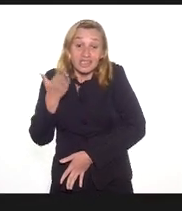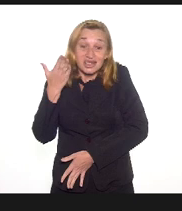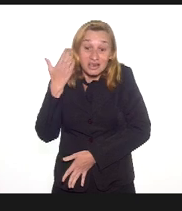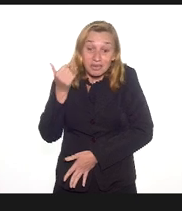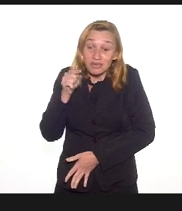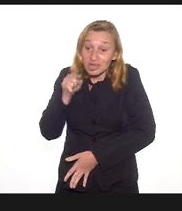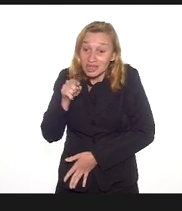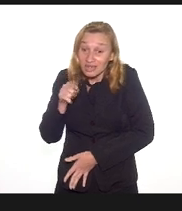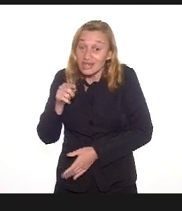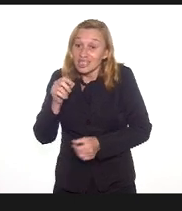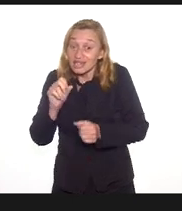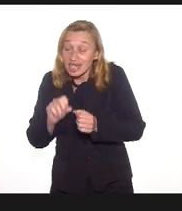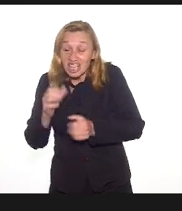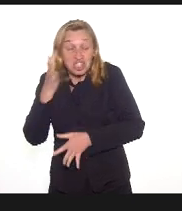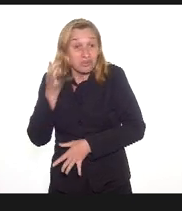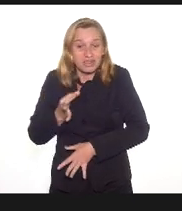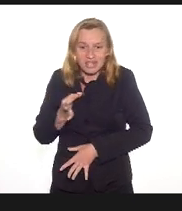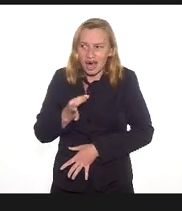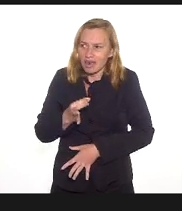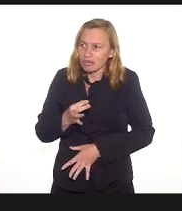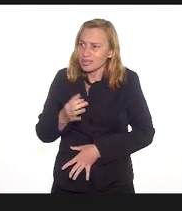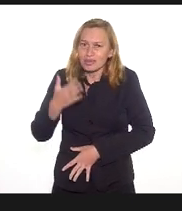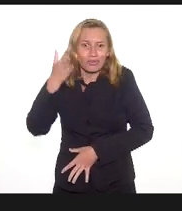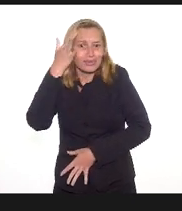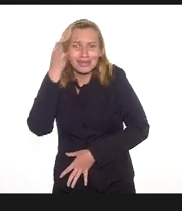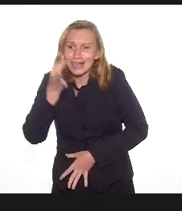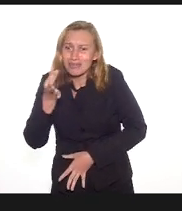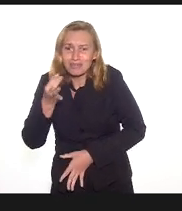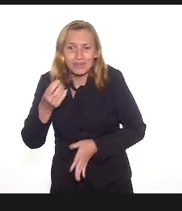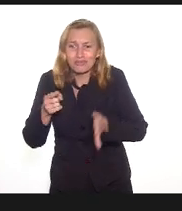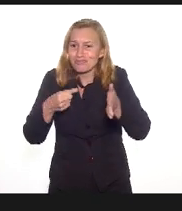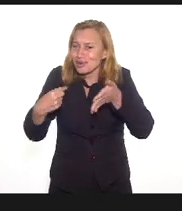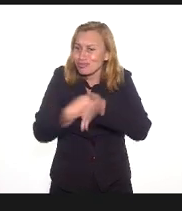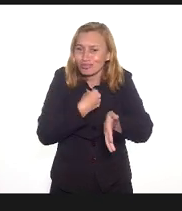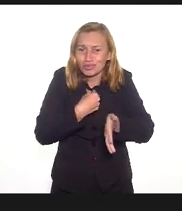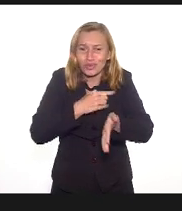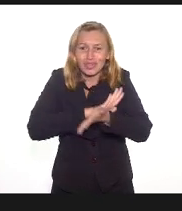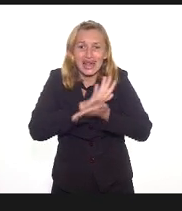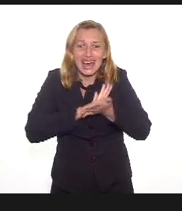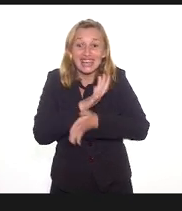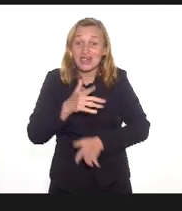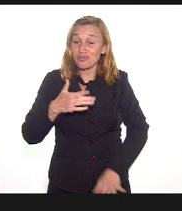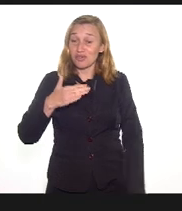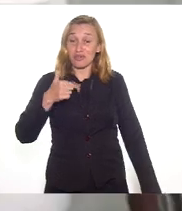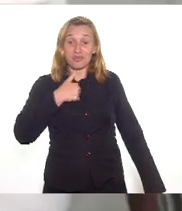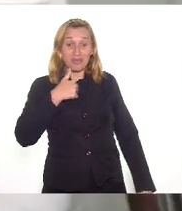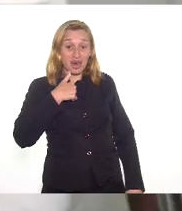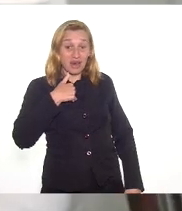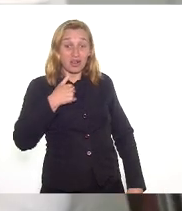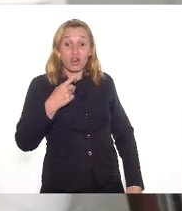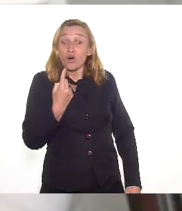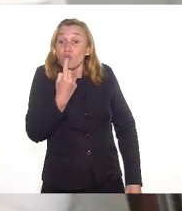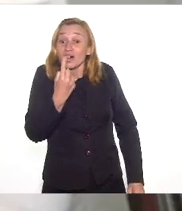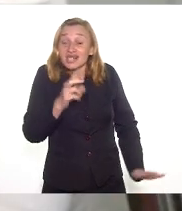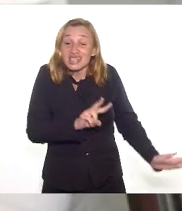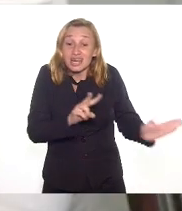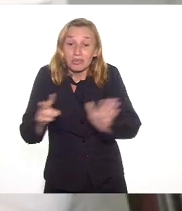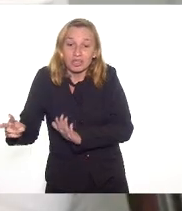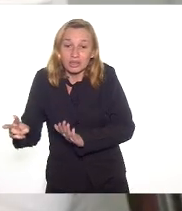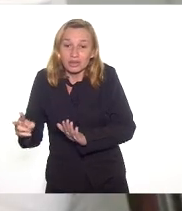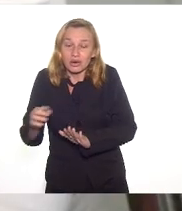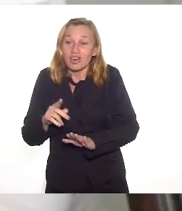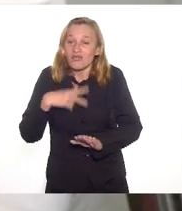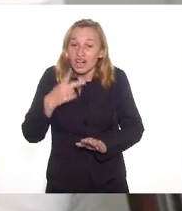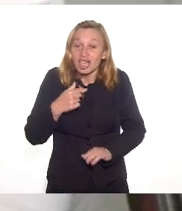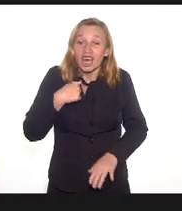sabe o que vai ser. E você não nem ter sido consultado, como foi o meu caso aí, acho que uma semana inteira dizendo que eu ia